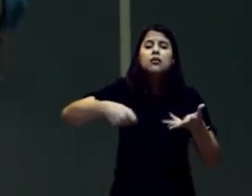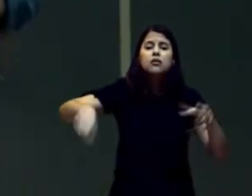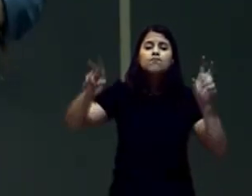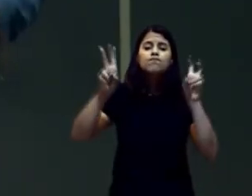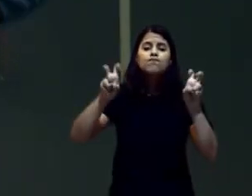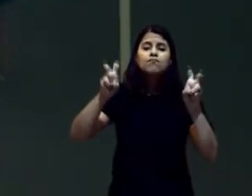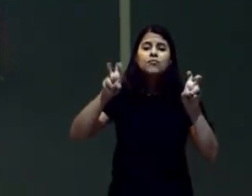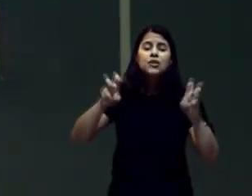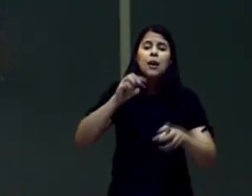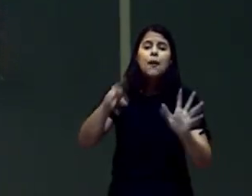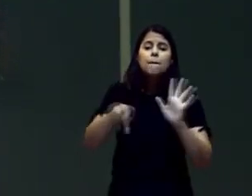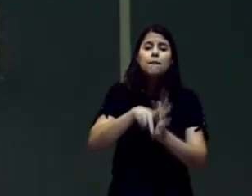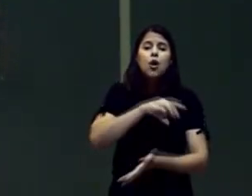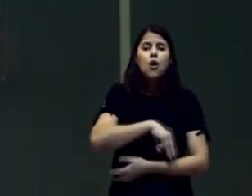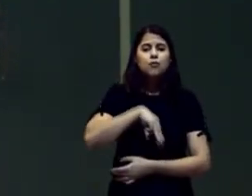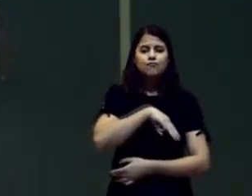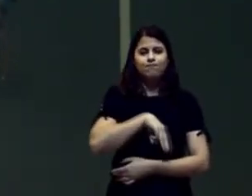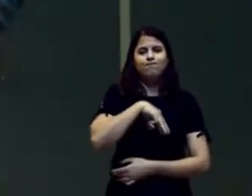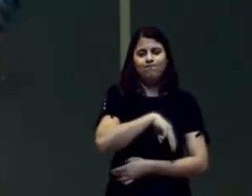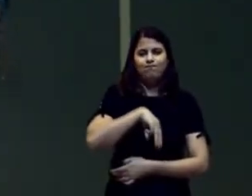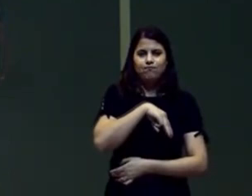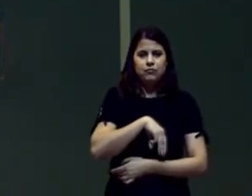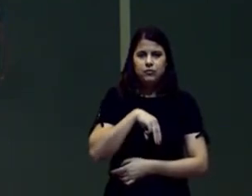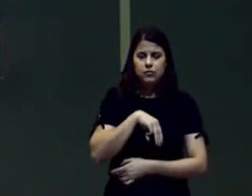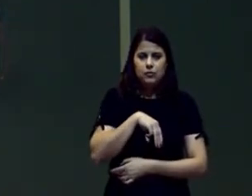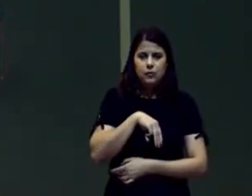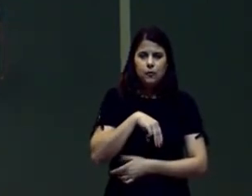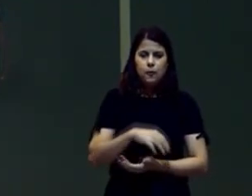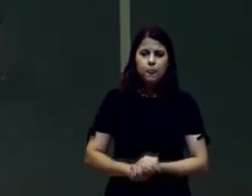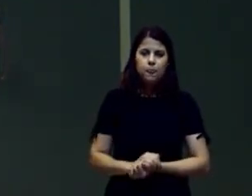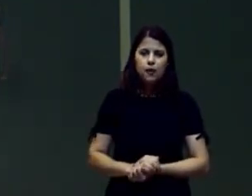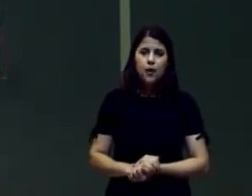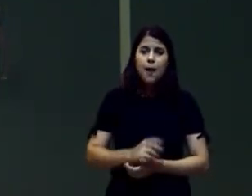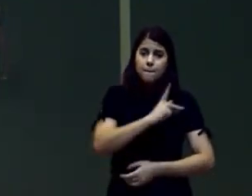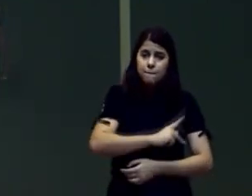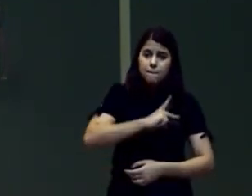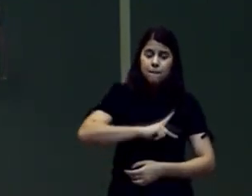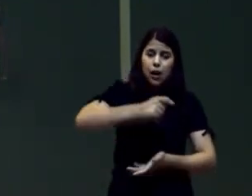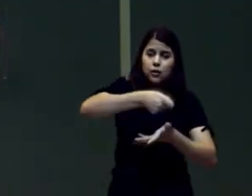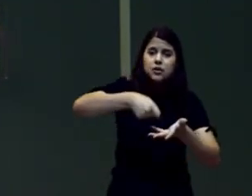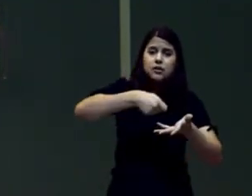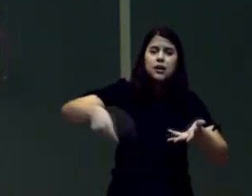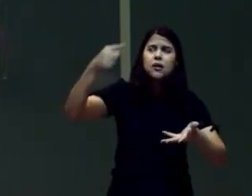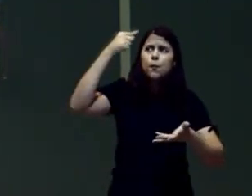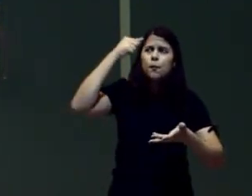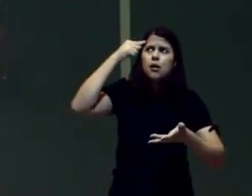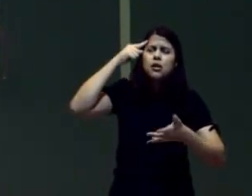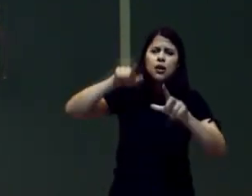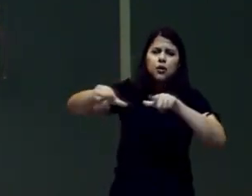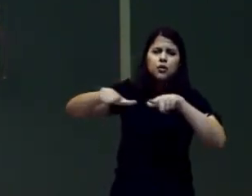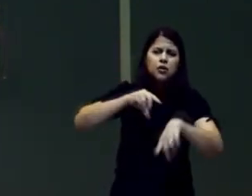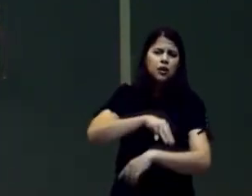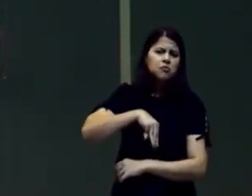último esforço para escrever, ele o faz pensando na obra missionária. Ele não escreve